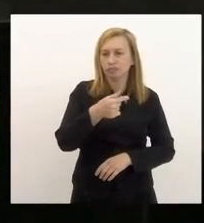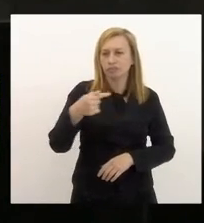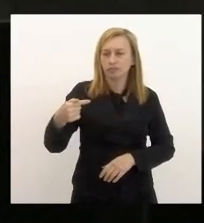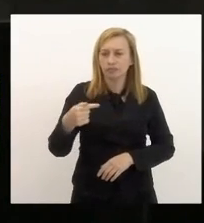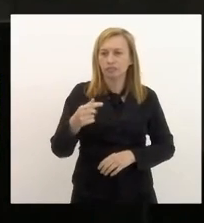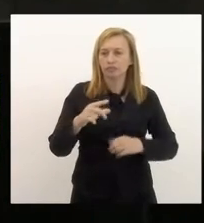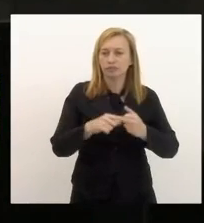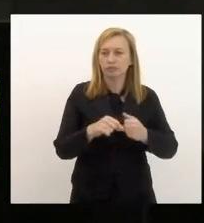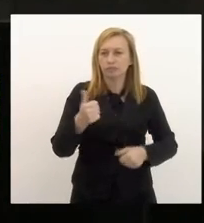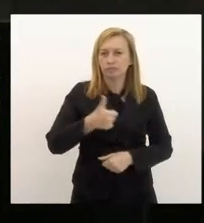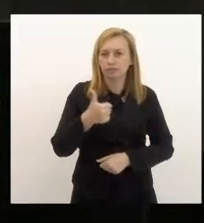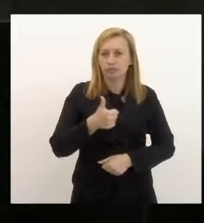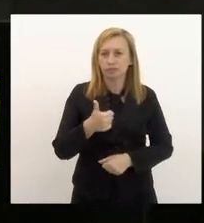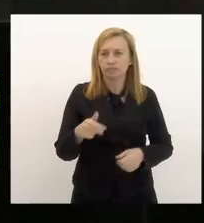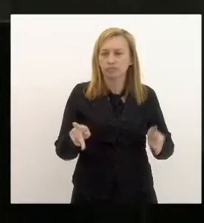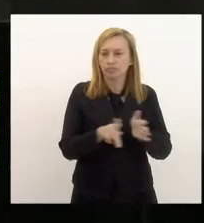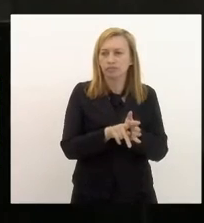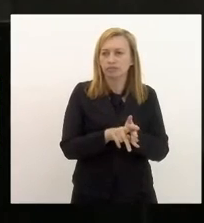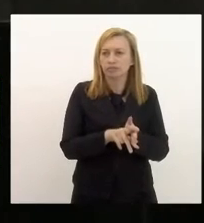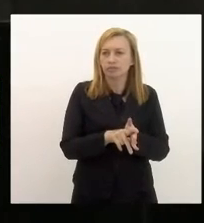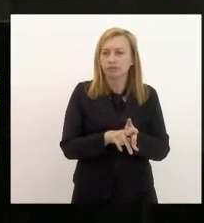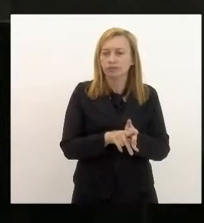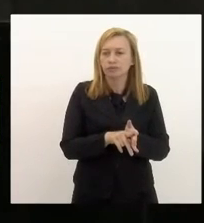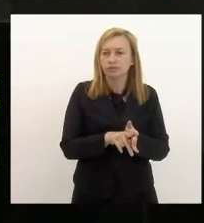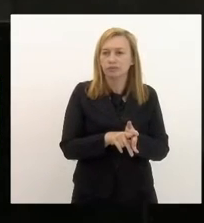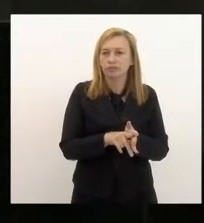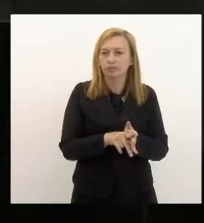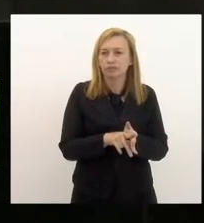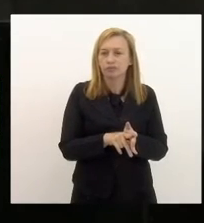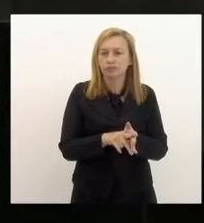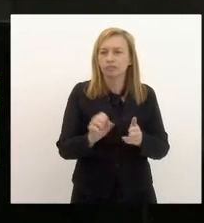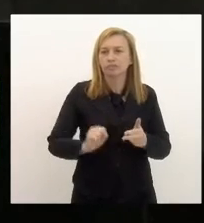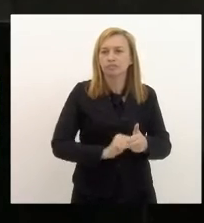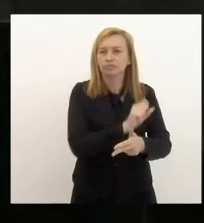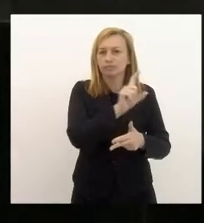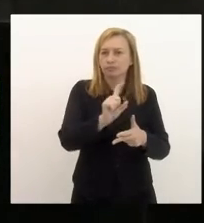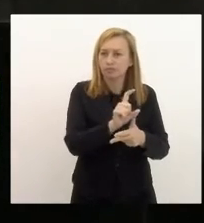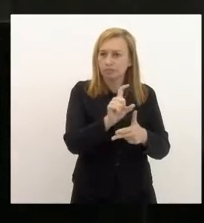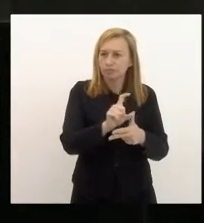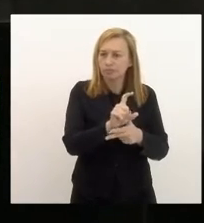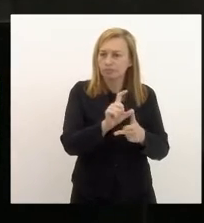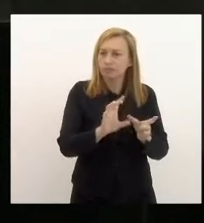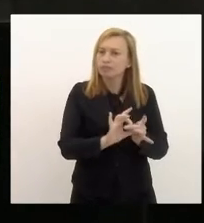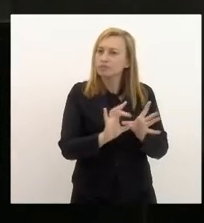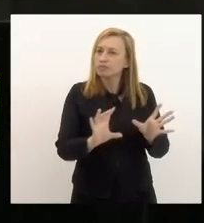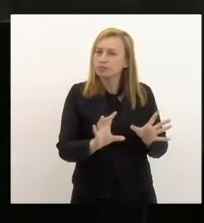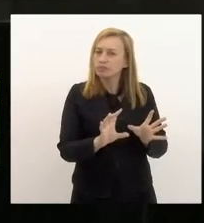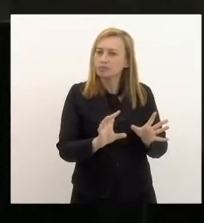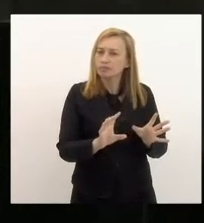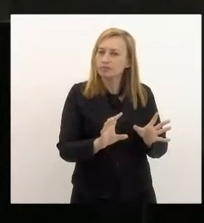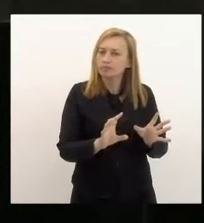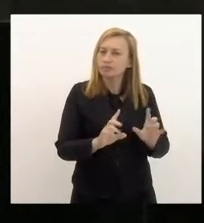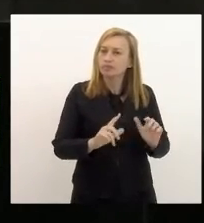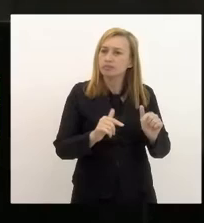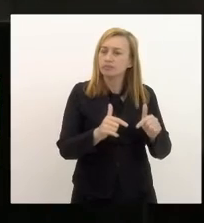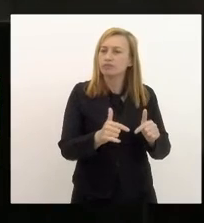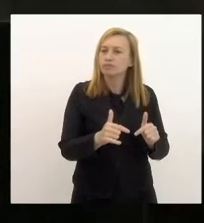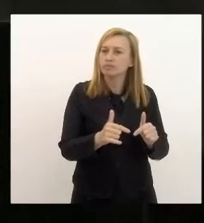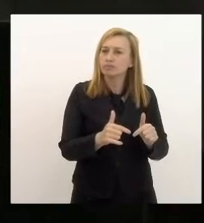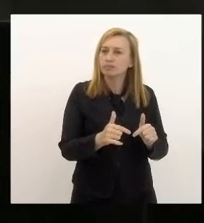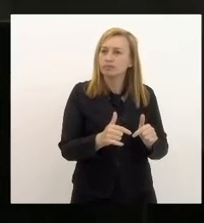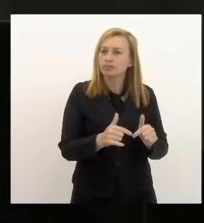do projeto que passa a ter a seguinte redação fica o poder executivo autorizado a realizar as operações